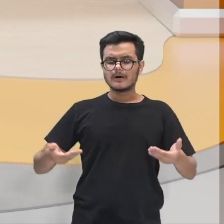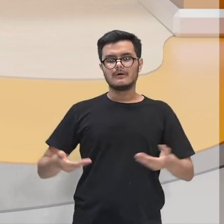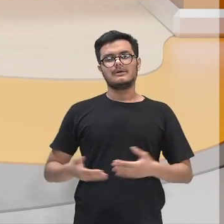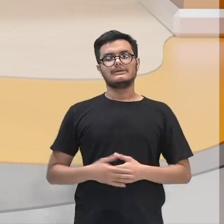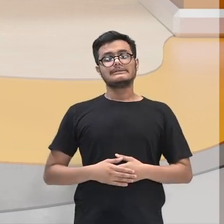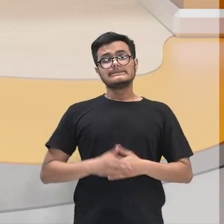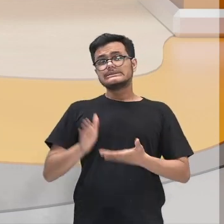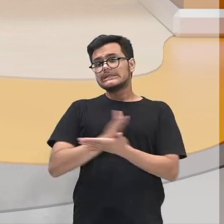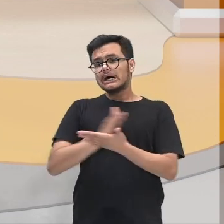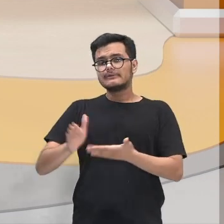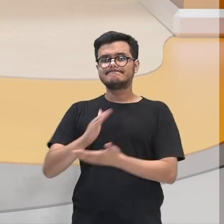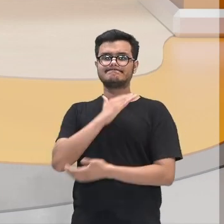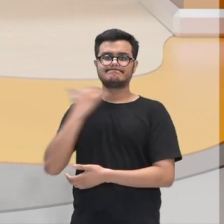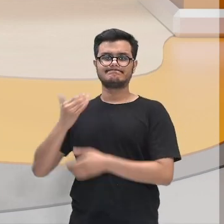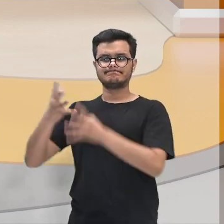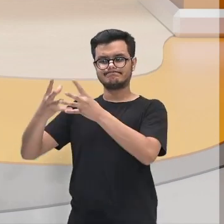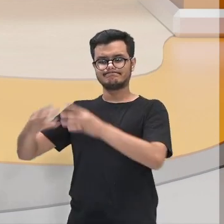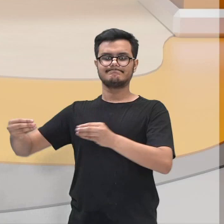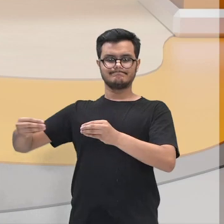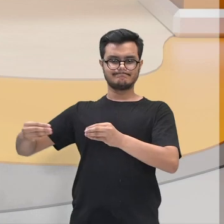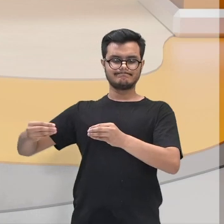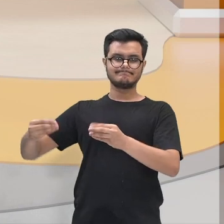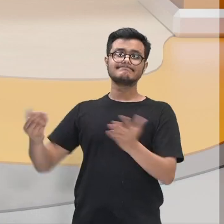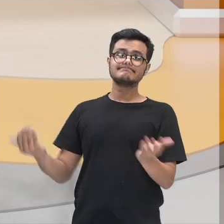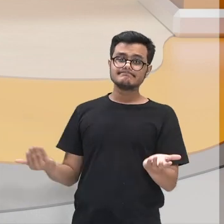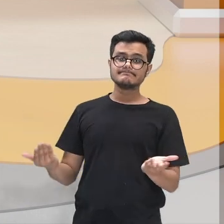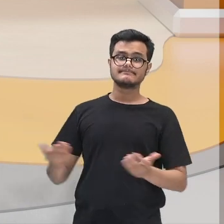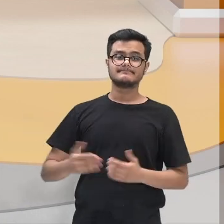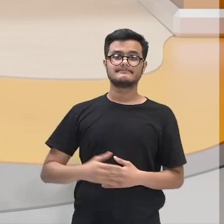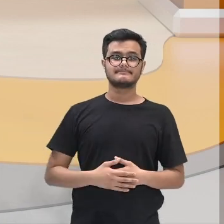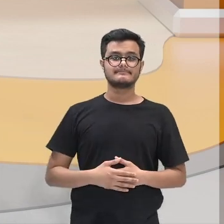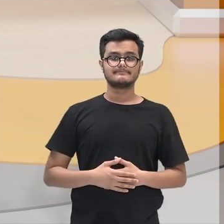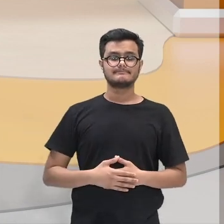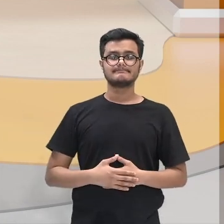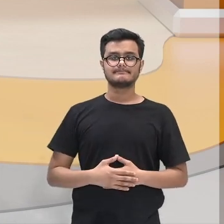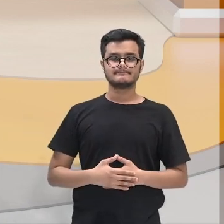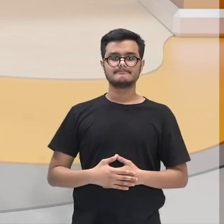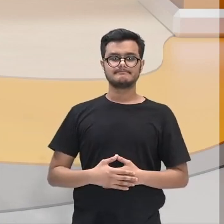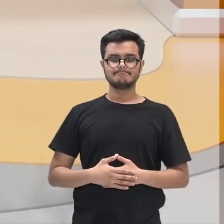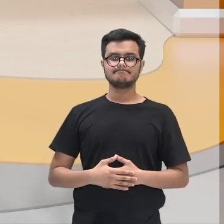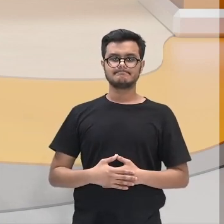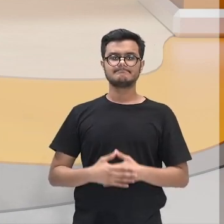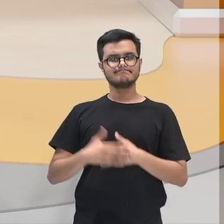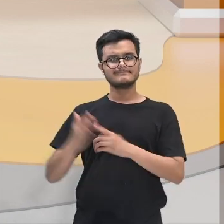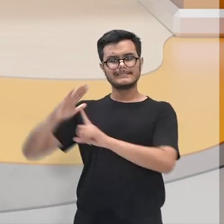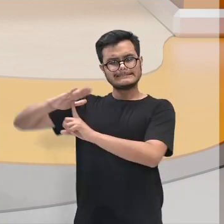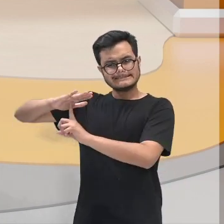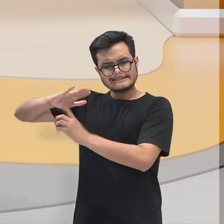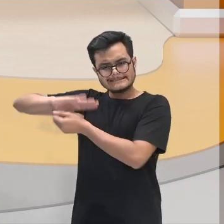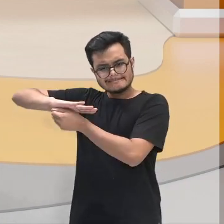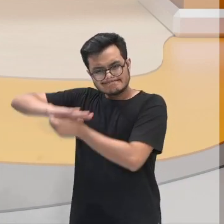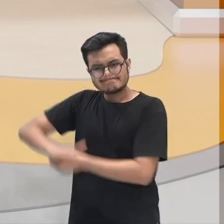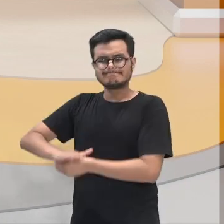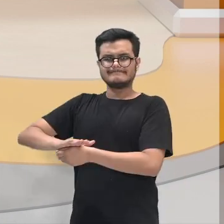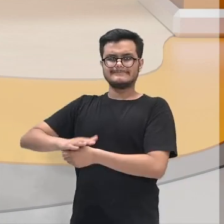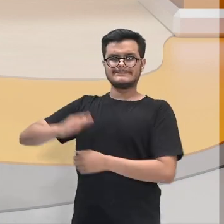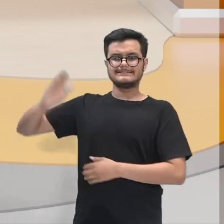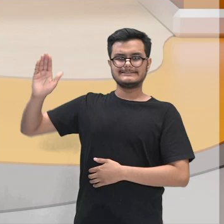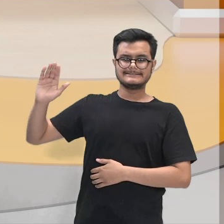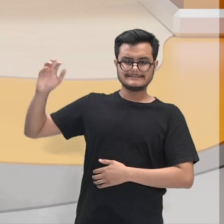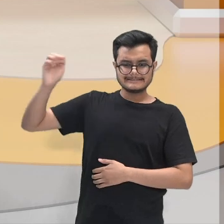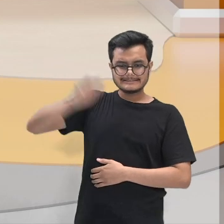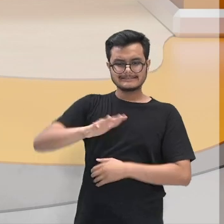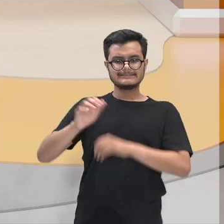outros, infelizmente, acabaram deixando de existir, foram ali duramente massacrados pelos europeus que ocuparam a